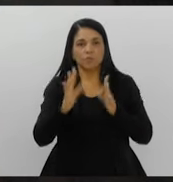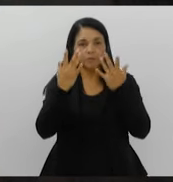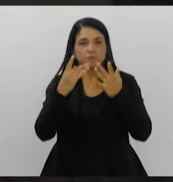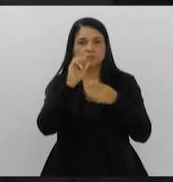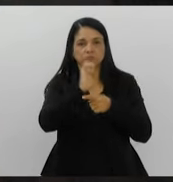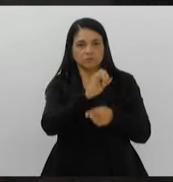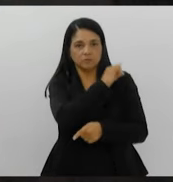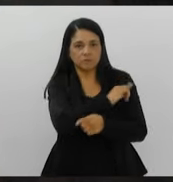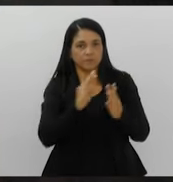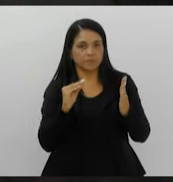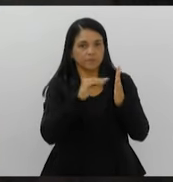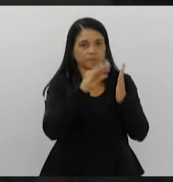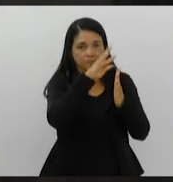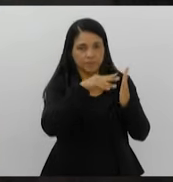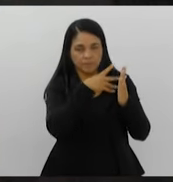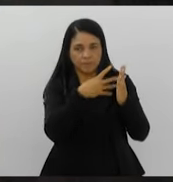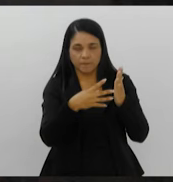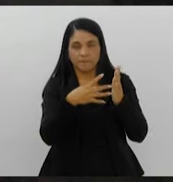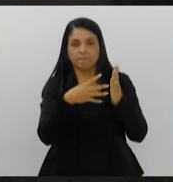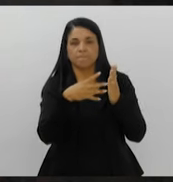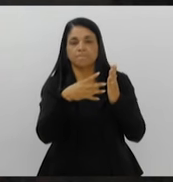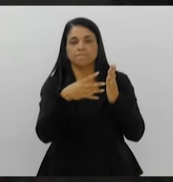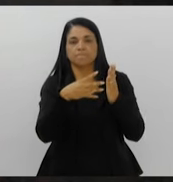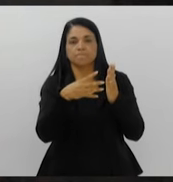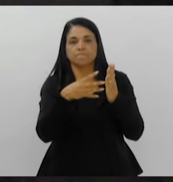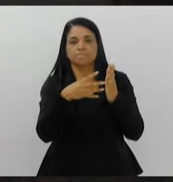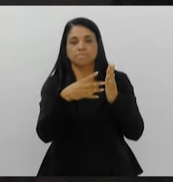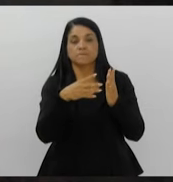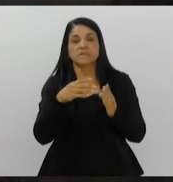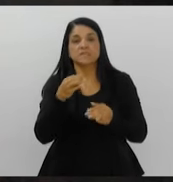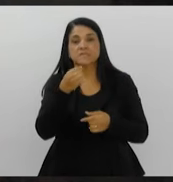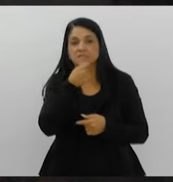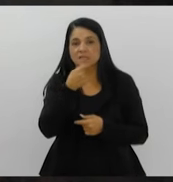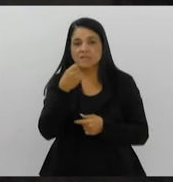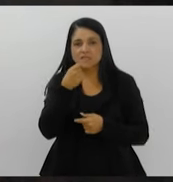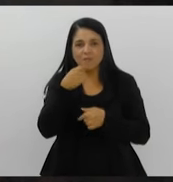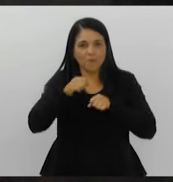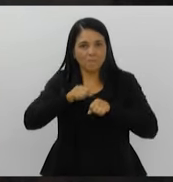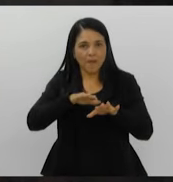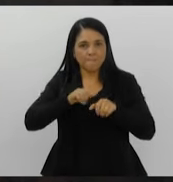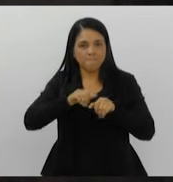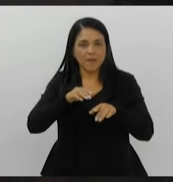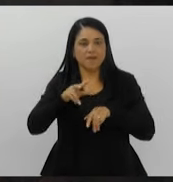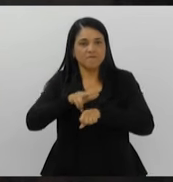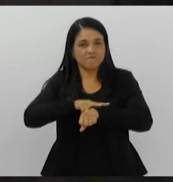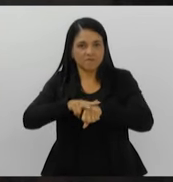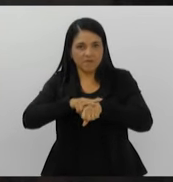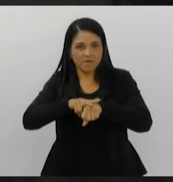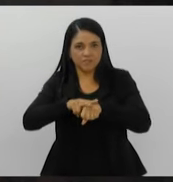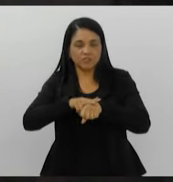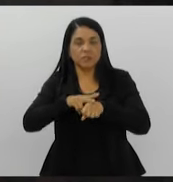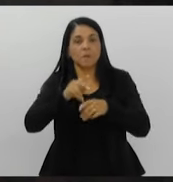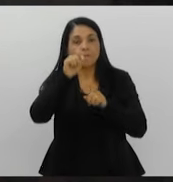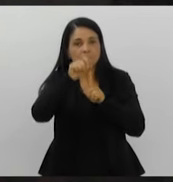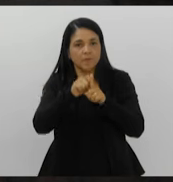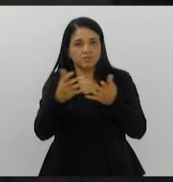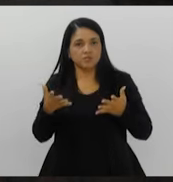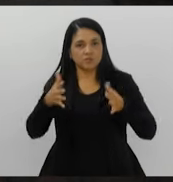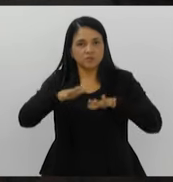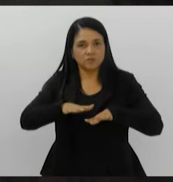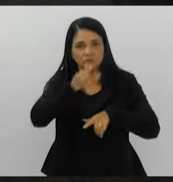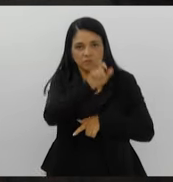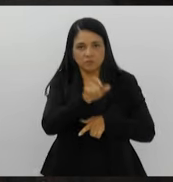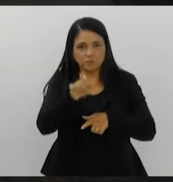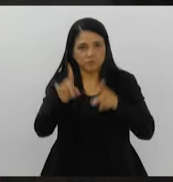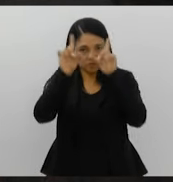no calendário oficial do Estado do Rio de Janeiro o Setembro Verde, mês de inclusão social das pessoas com